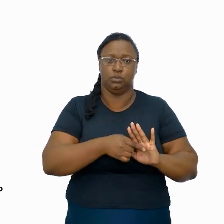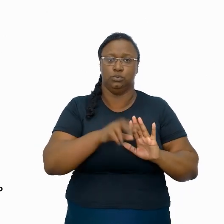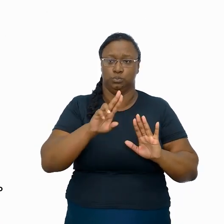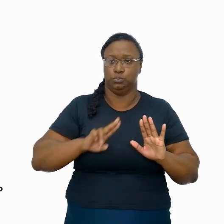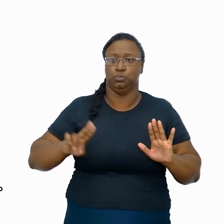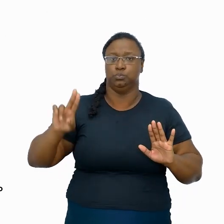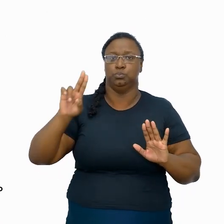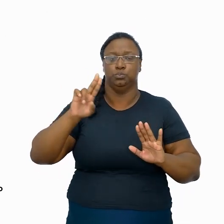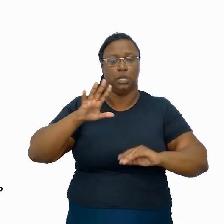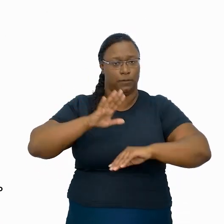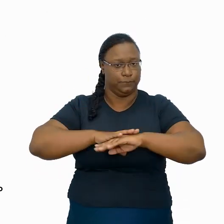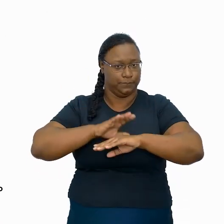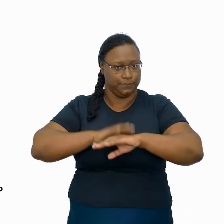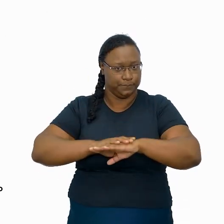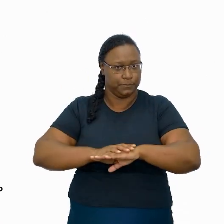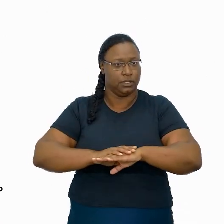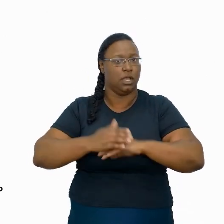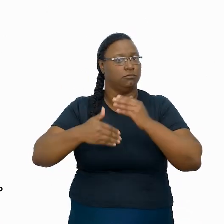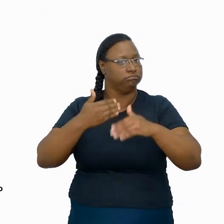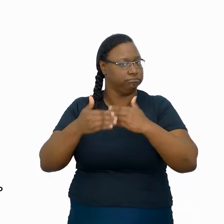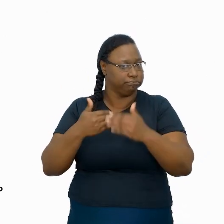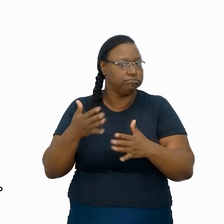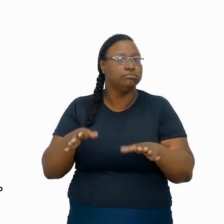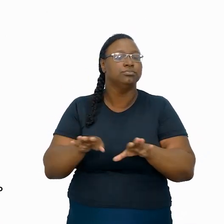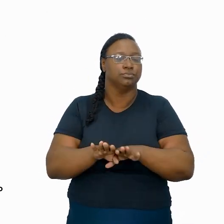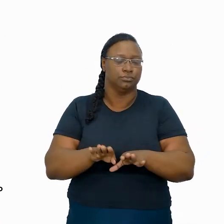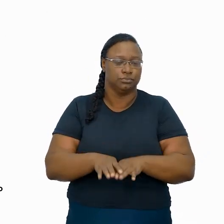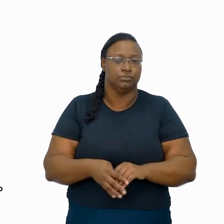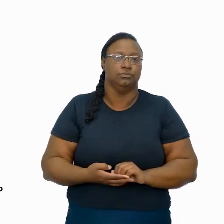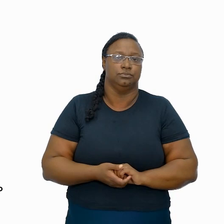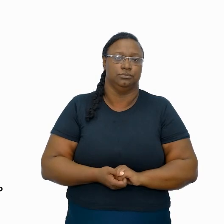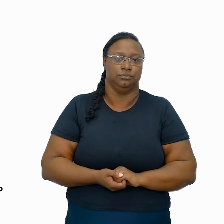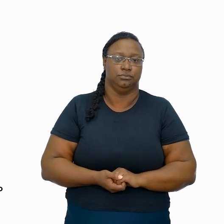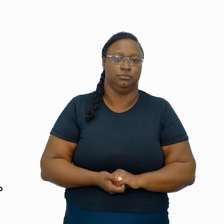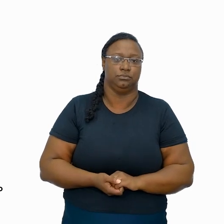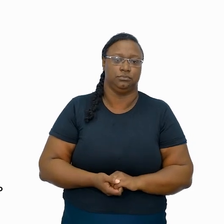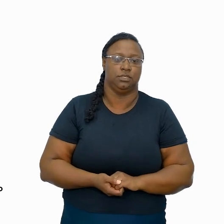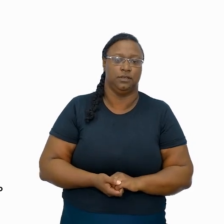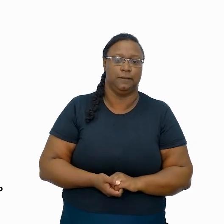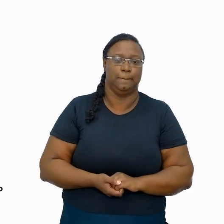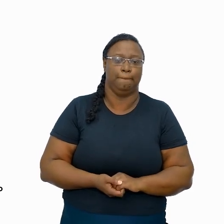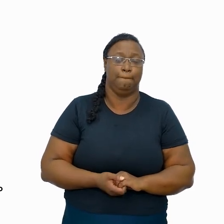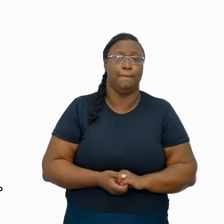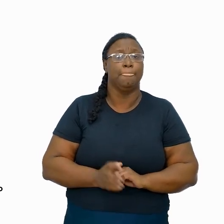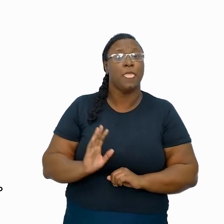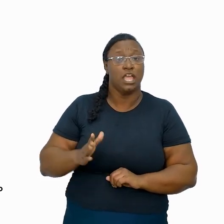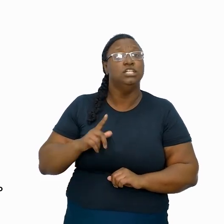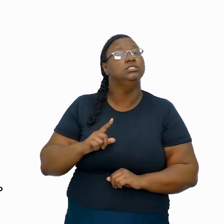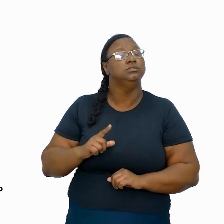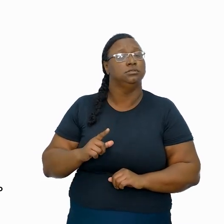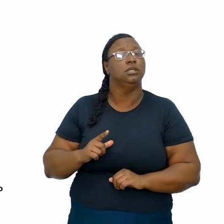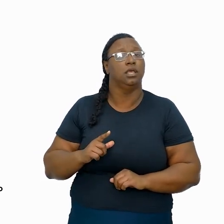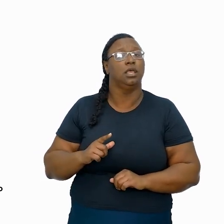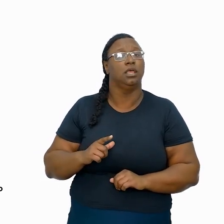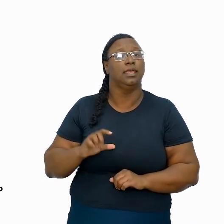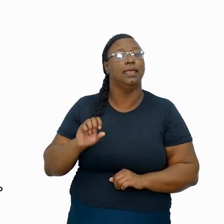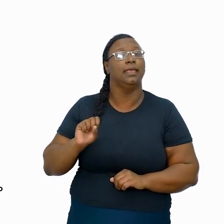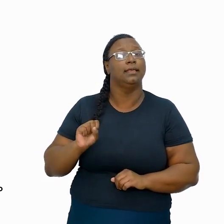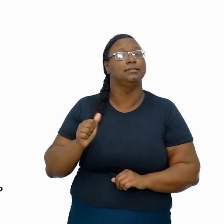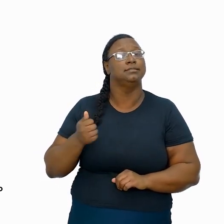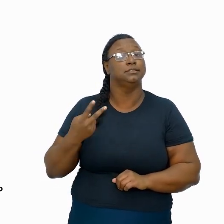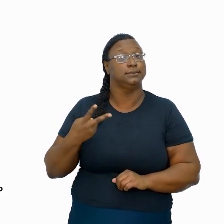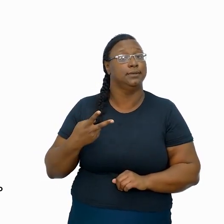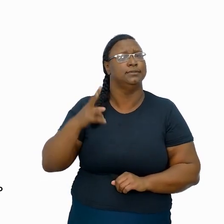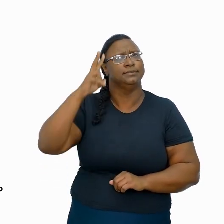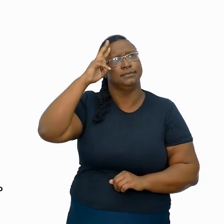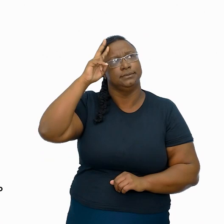a produção e tudo mais, né. Então já existe, né, na SA2, que